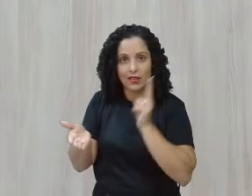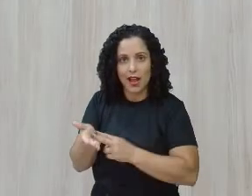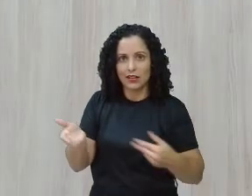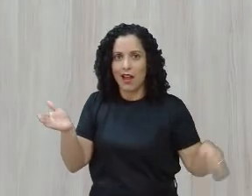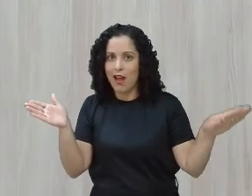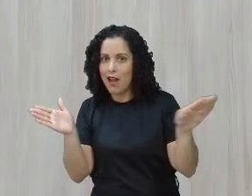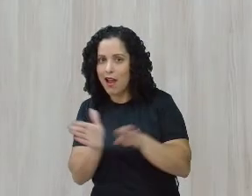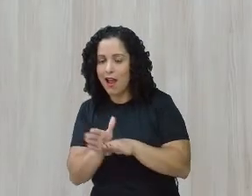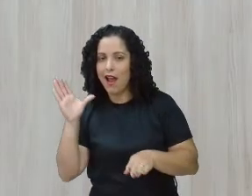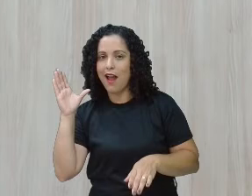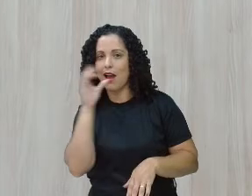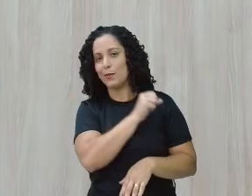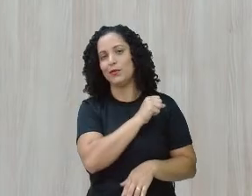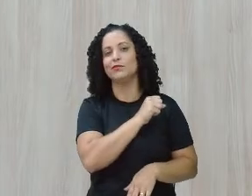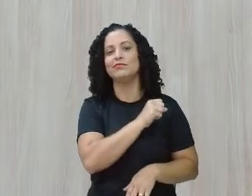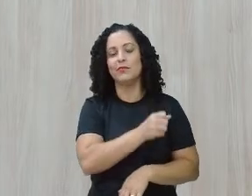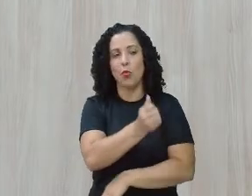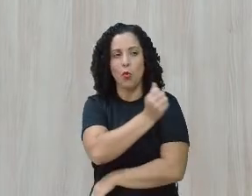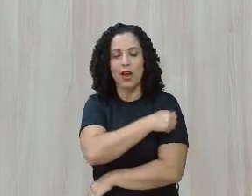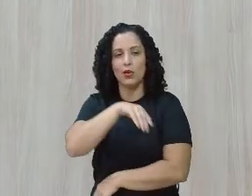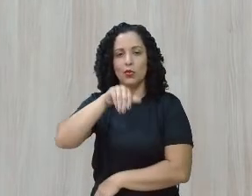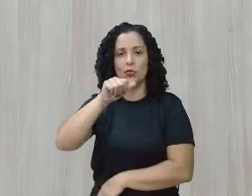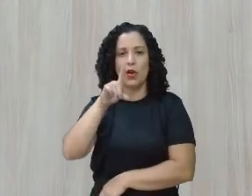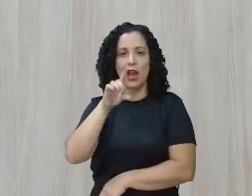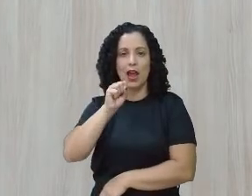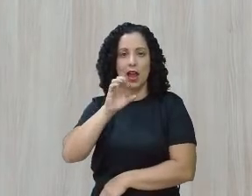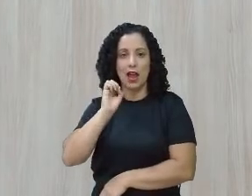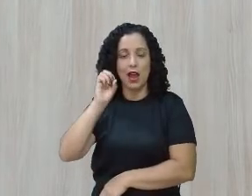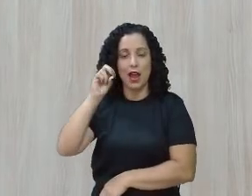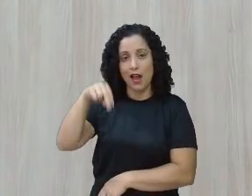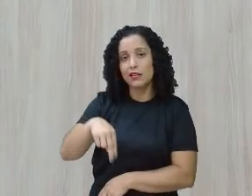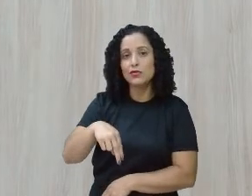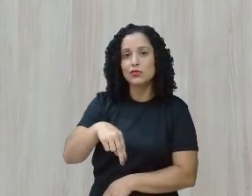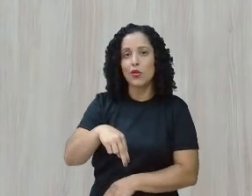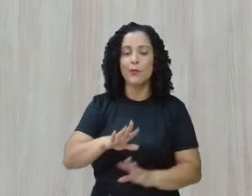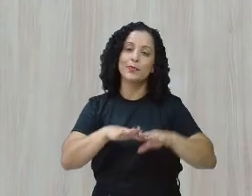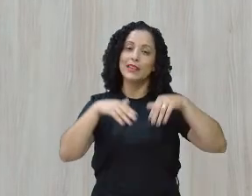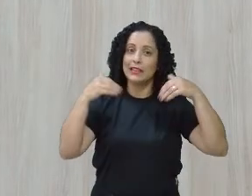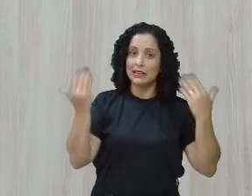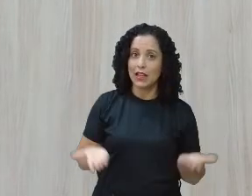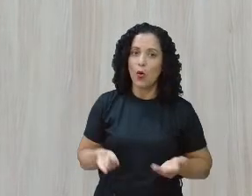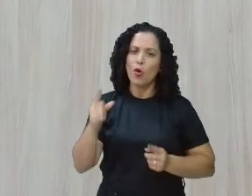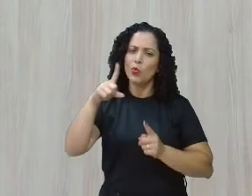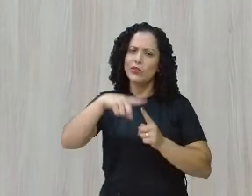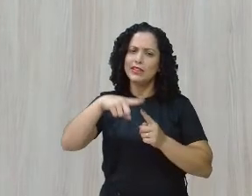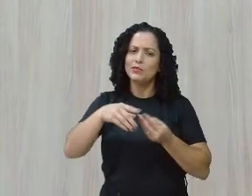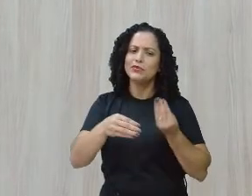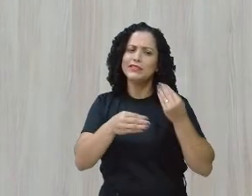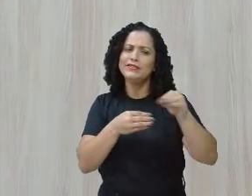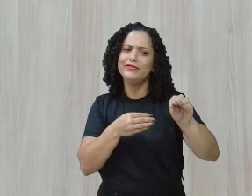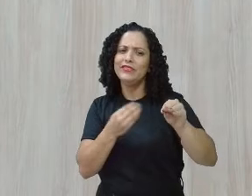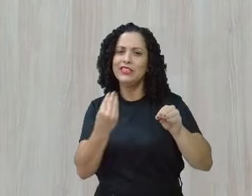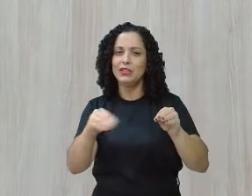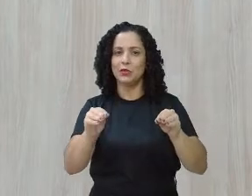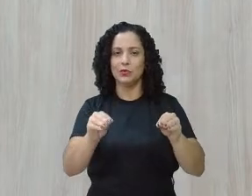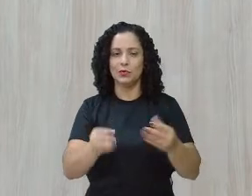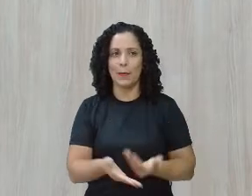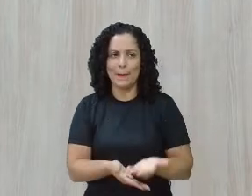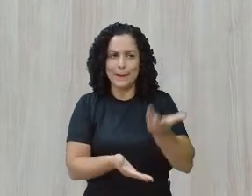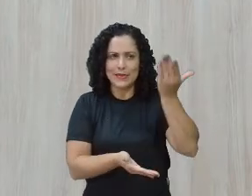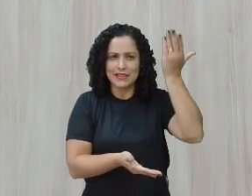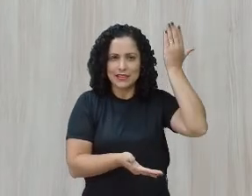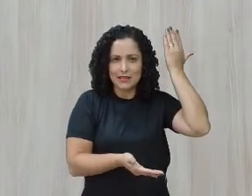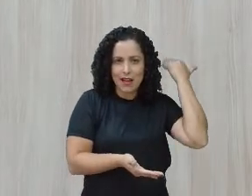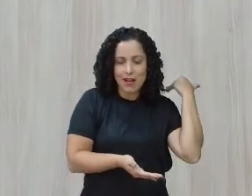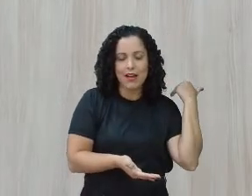Então, Adson. Isso se dá muito pela forma de envio, né? A gente na época,